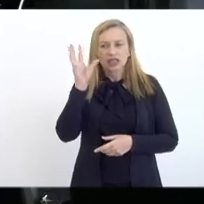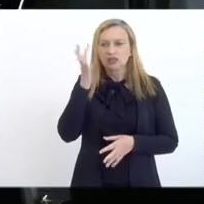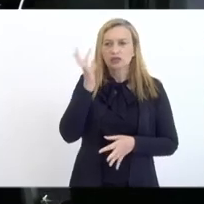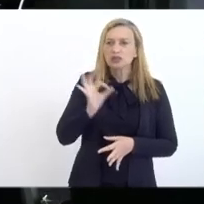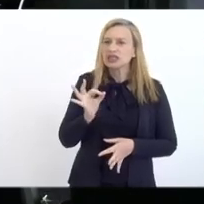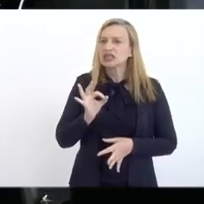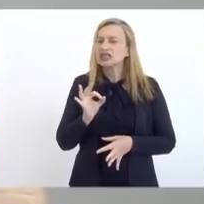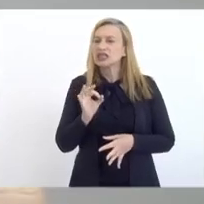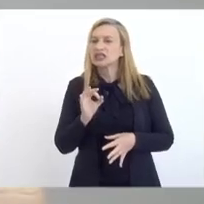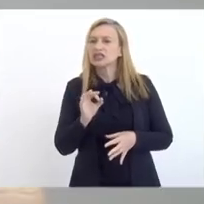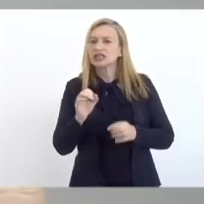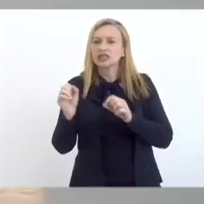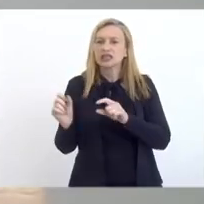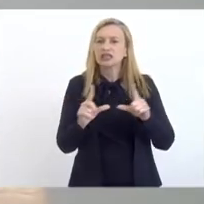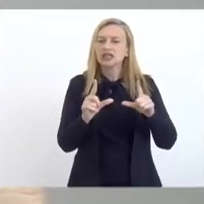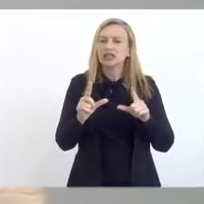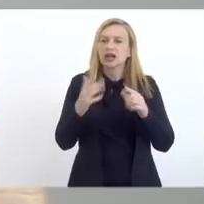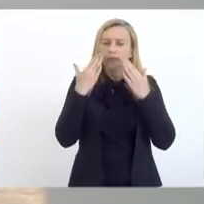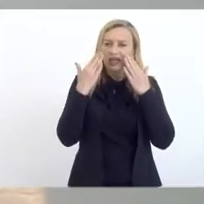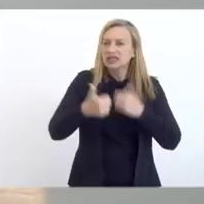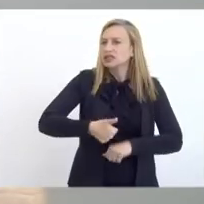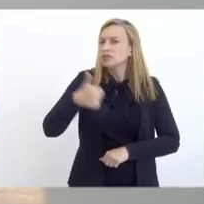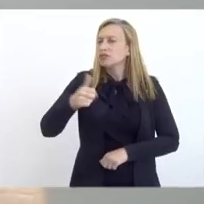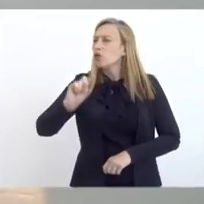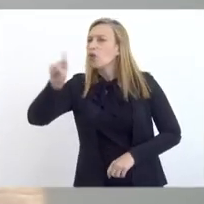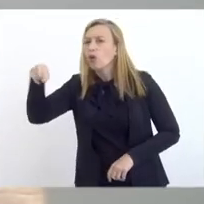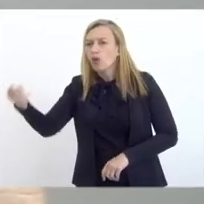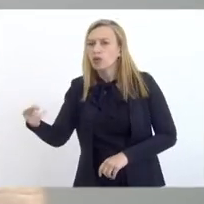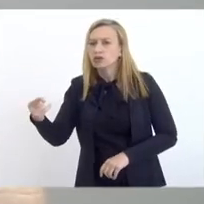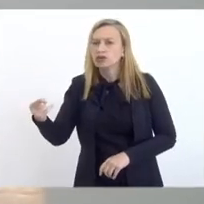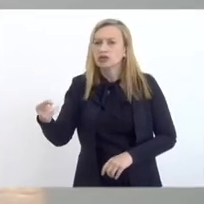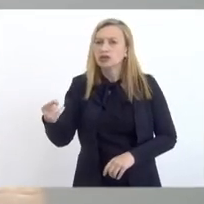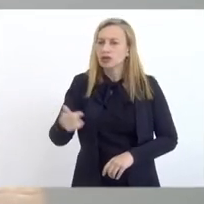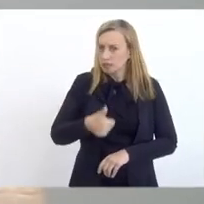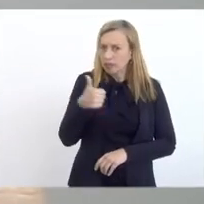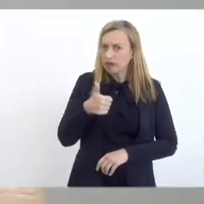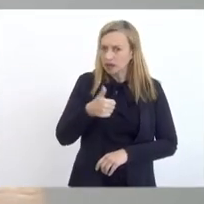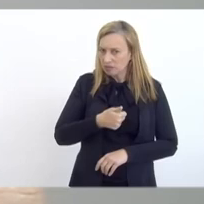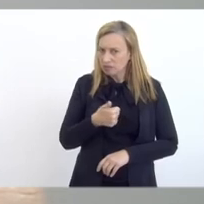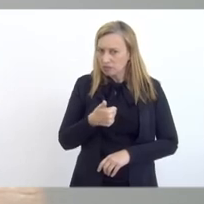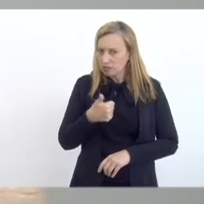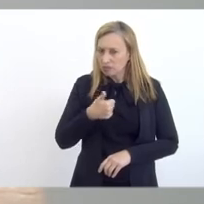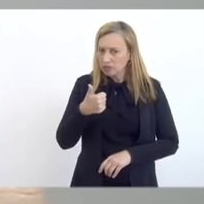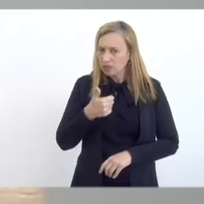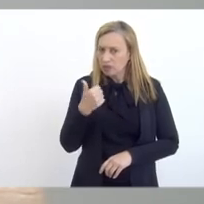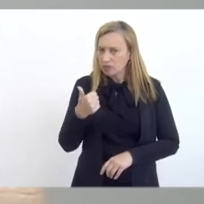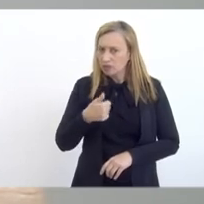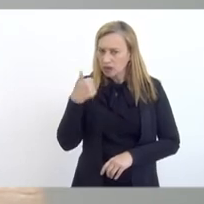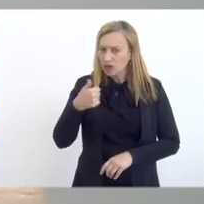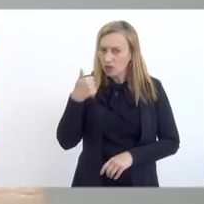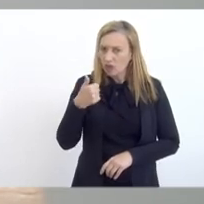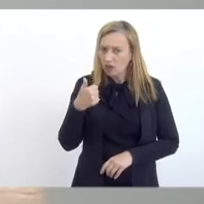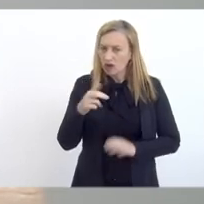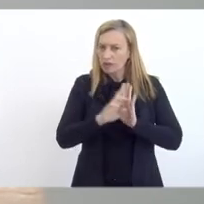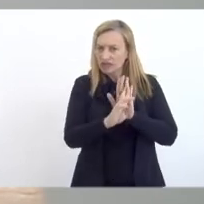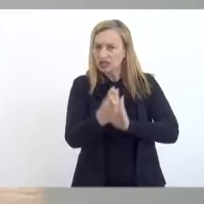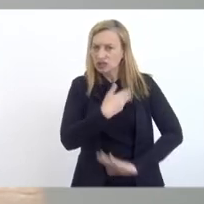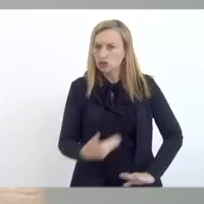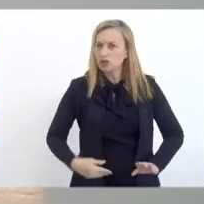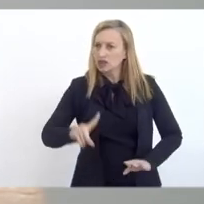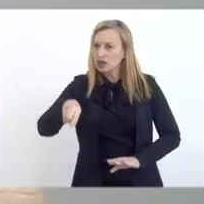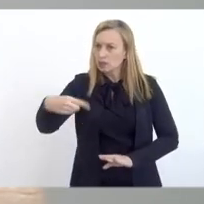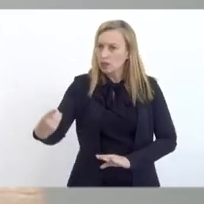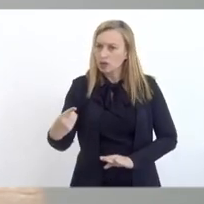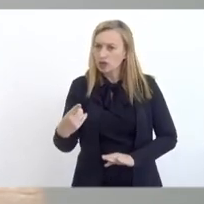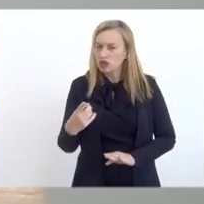Rio apresenta primeiro ou ouve as representações. Talvez seja primeiro, seja importante ouvir as representações de governo. Depois a gente passa